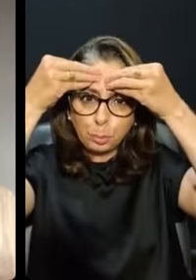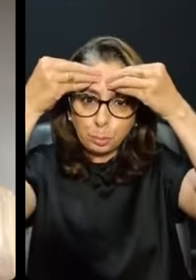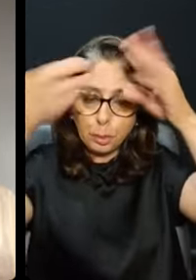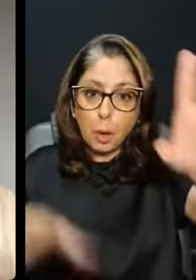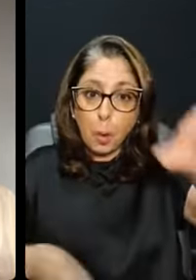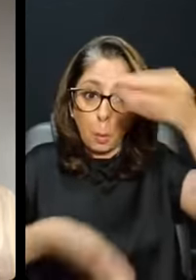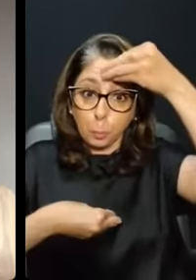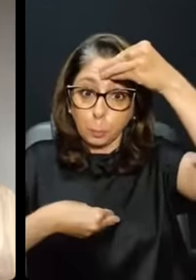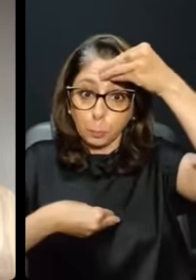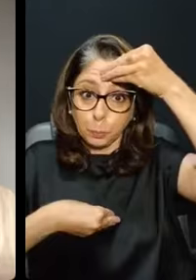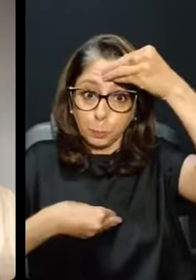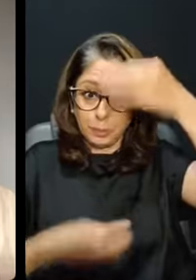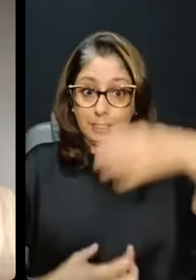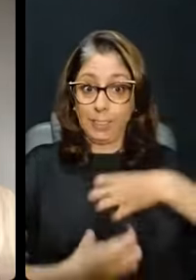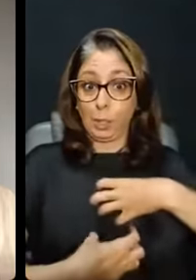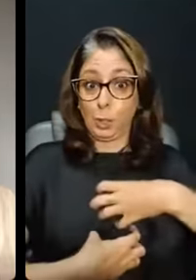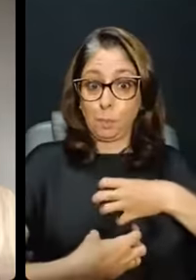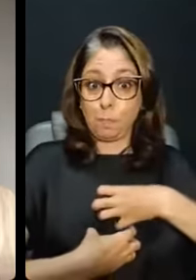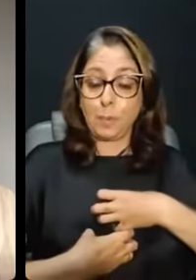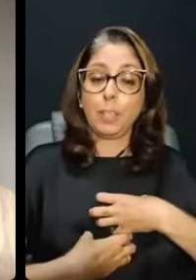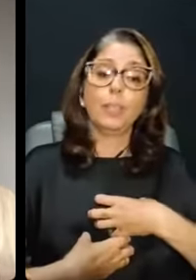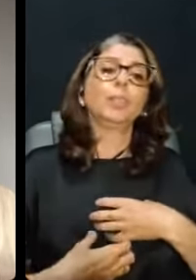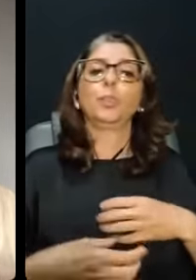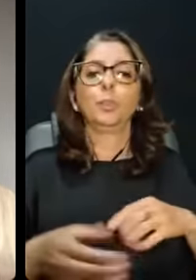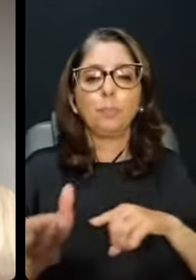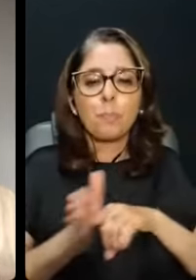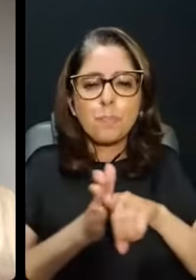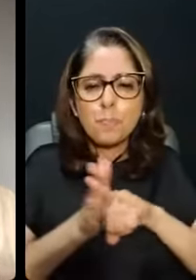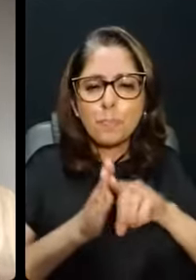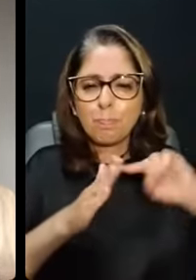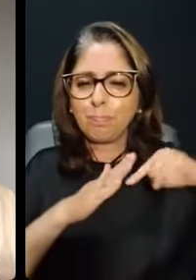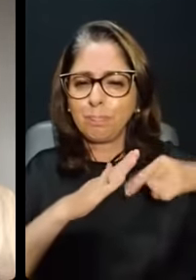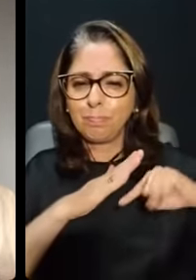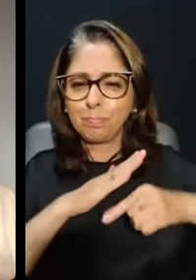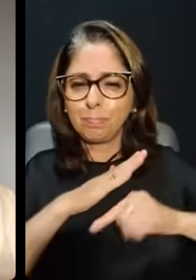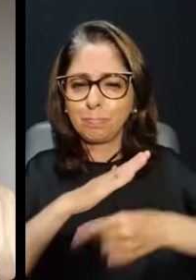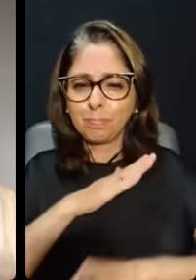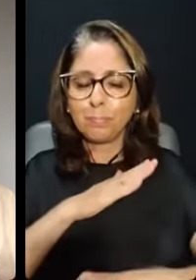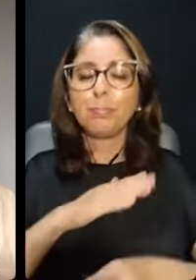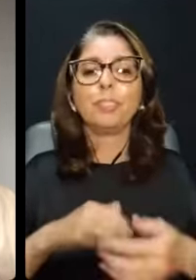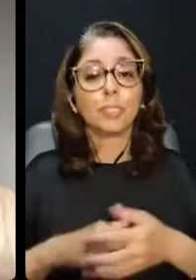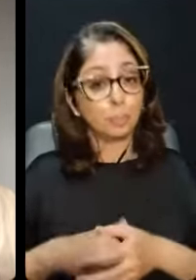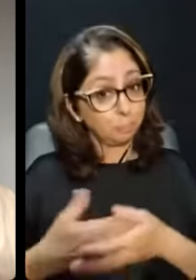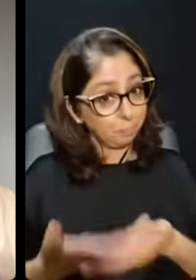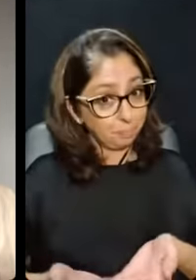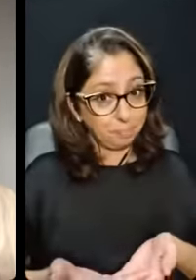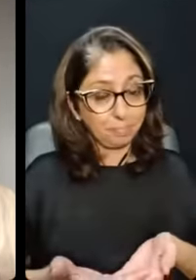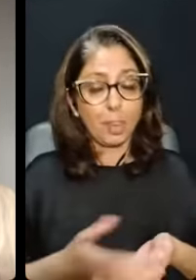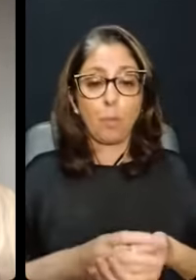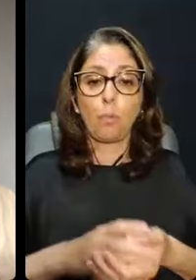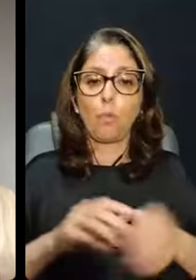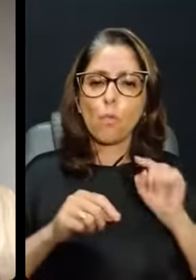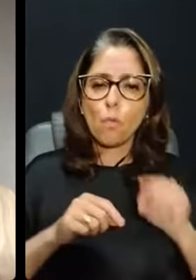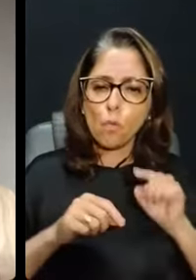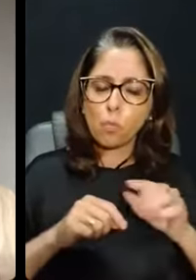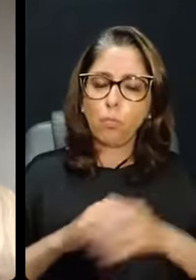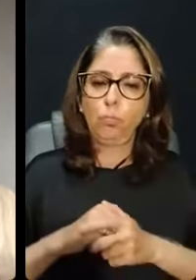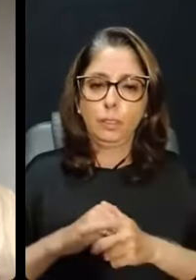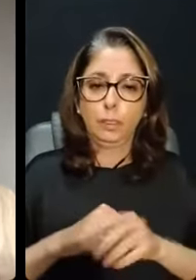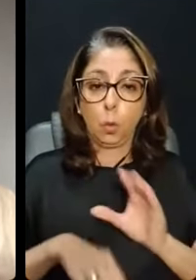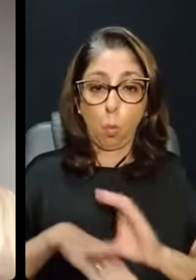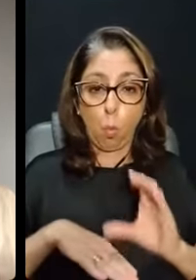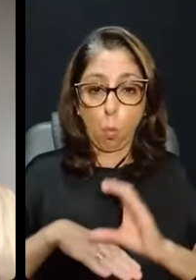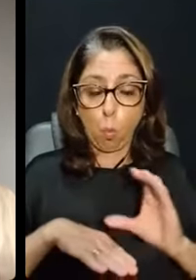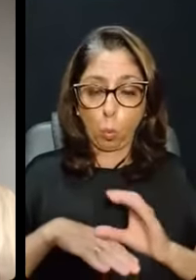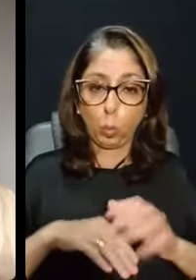gente precisa buscar esse conhecimento. E aí, depois de fazer essas edições do Olhar Acessível, você partiu para o lançamento de um